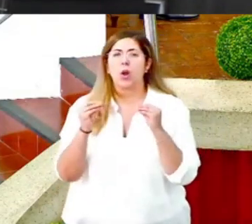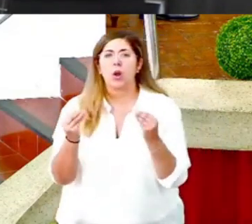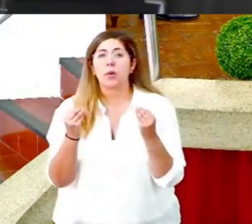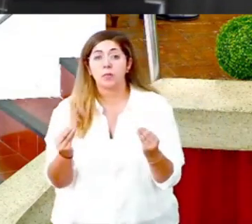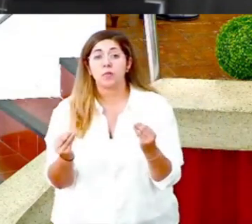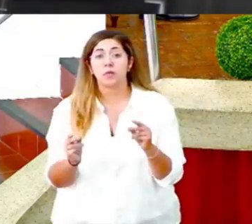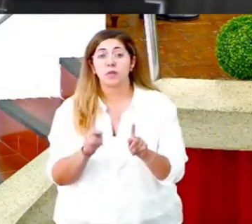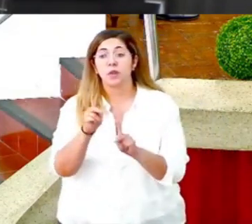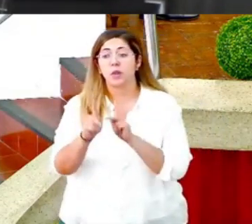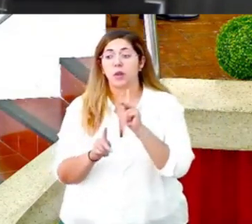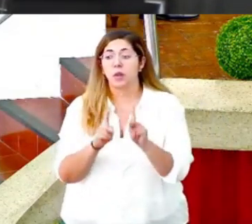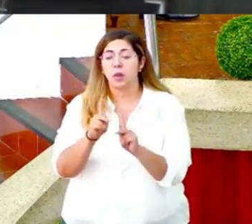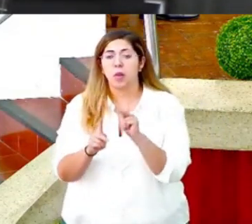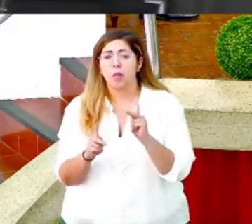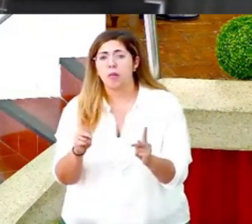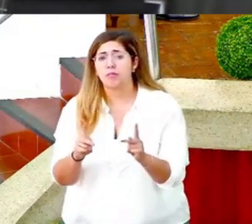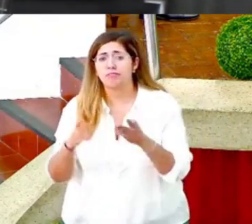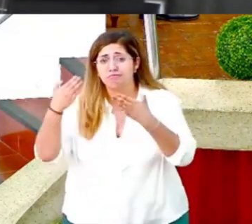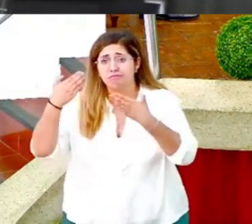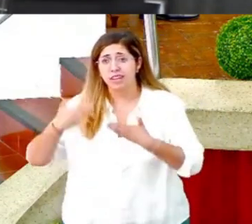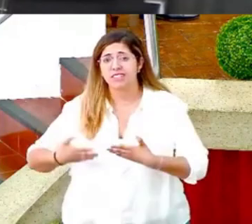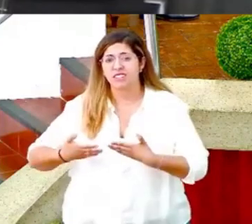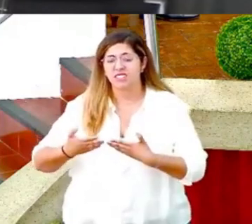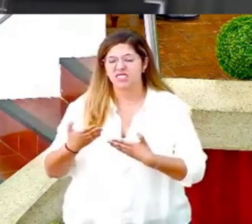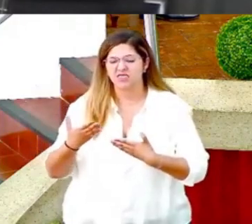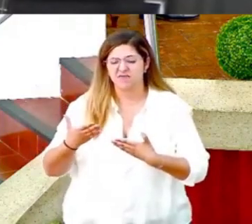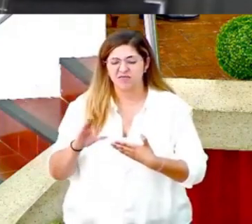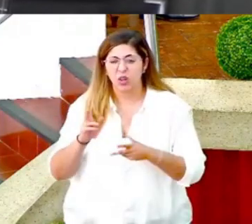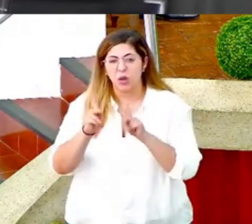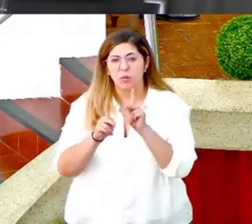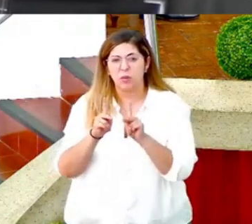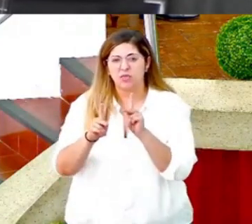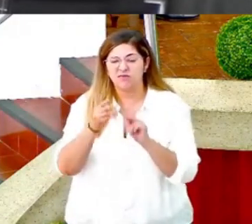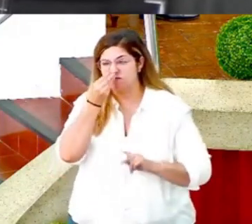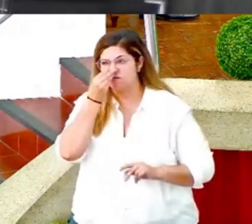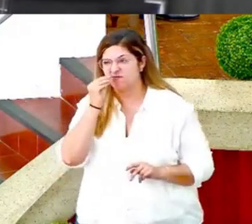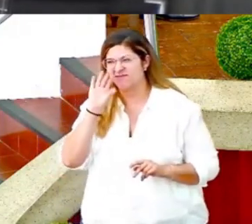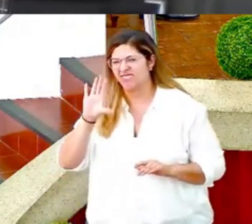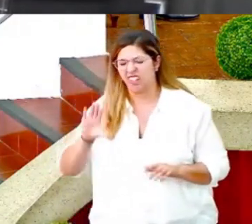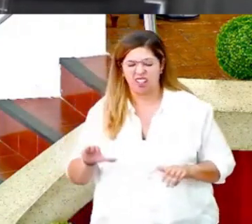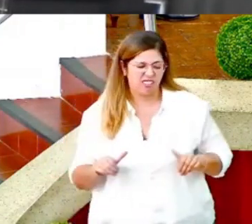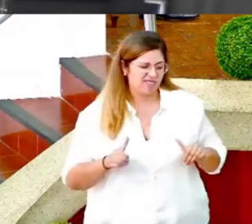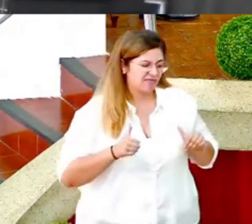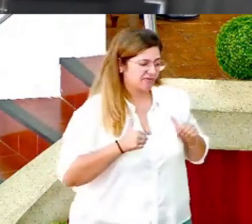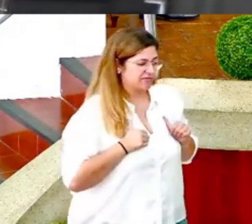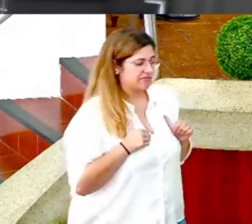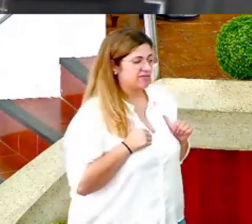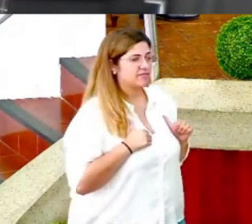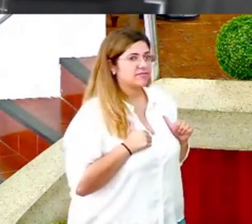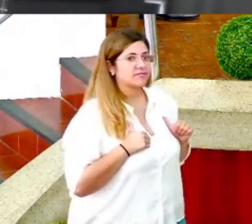da presença de Deus no meio dele? Porque Deus nos fala por sua palavra.